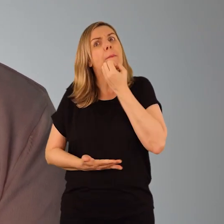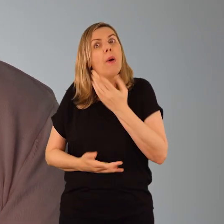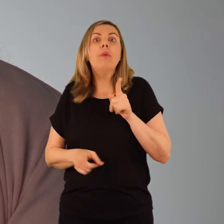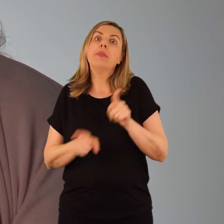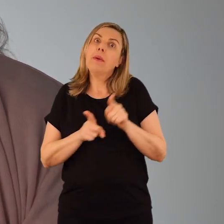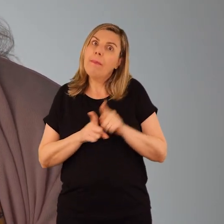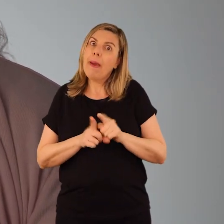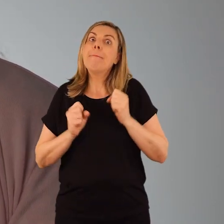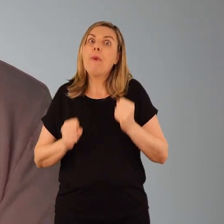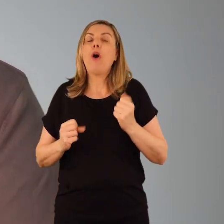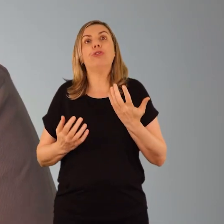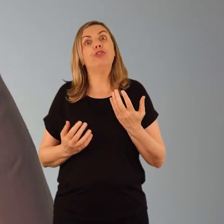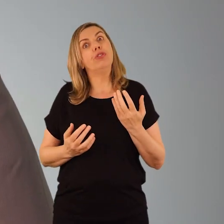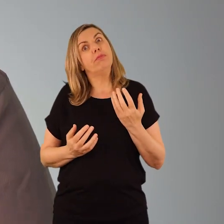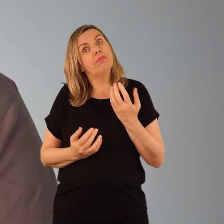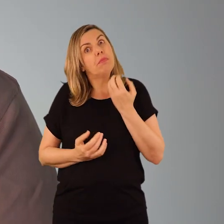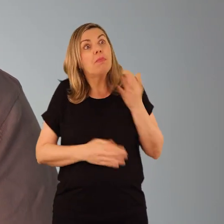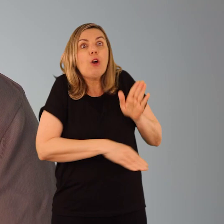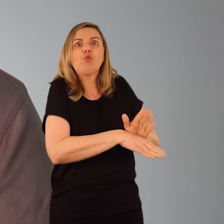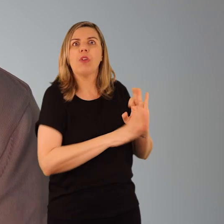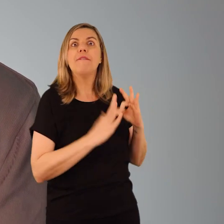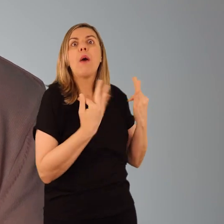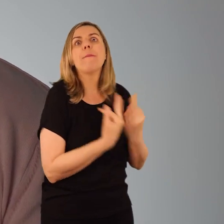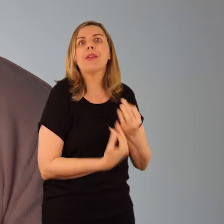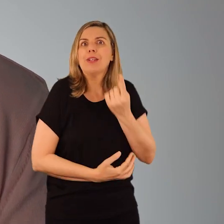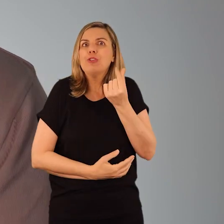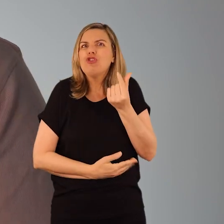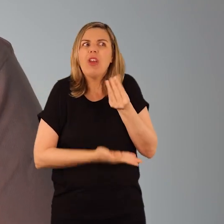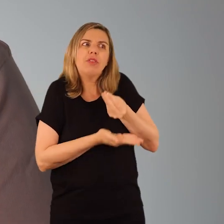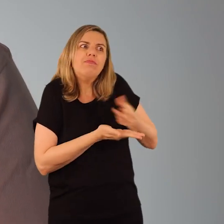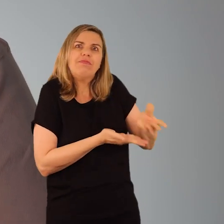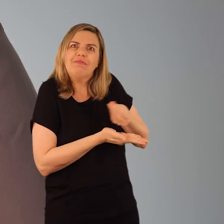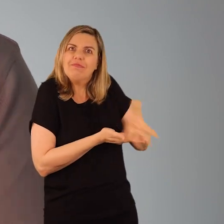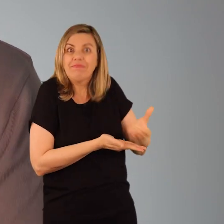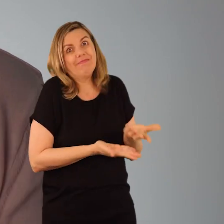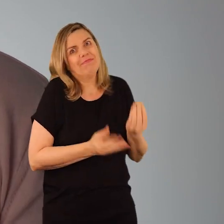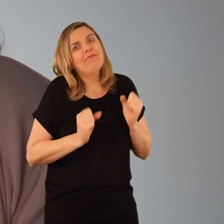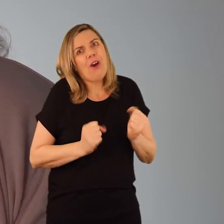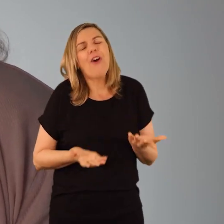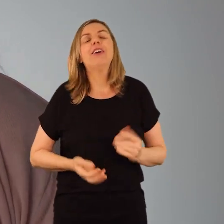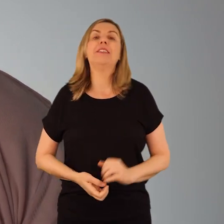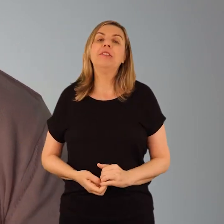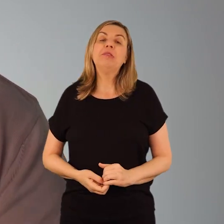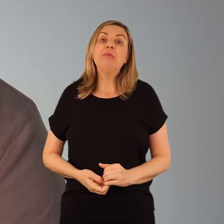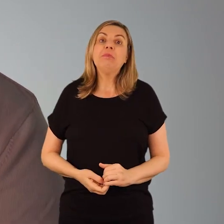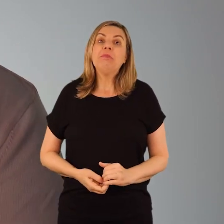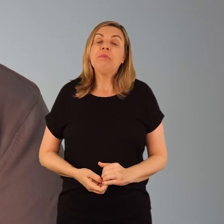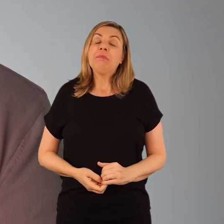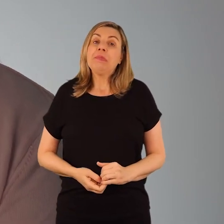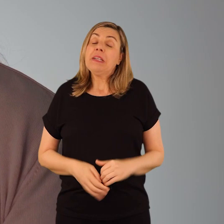casaco rosa de malha. Ter condições e que ia ser bom para eles também. Né? Sobre blusa florida. Porque, né, eu ia poder ajudar, né, com